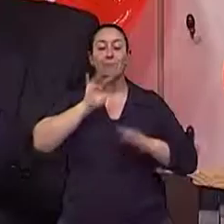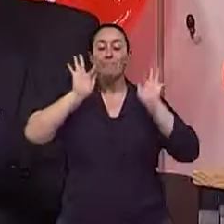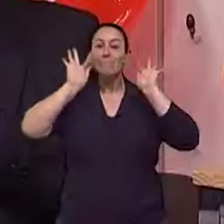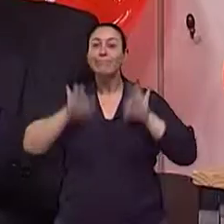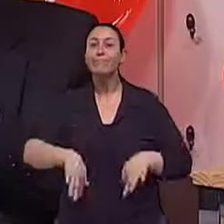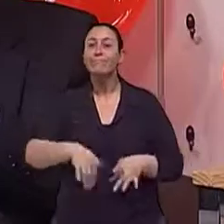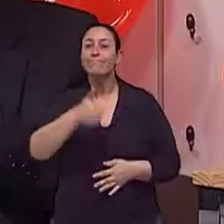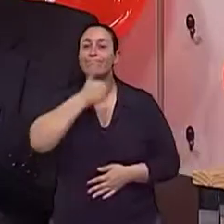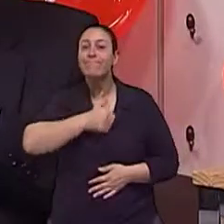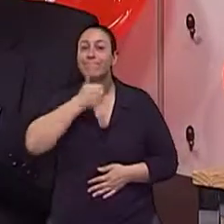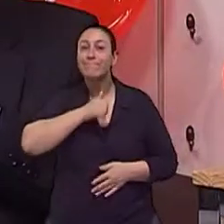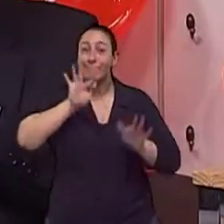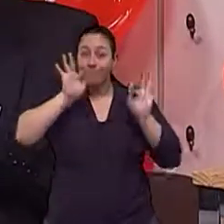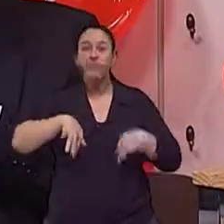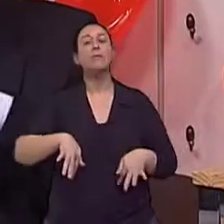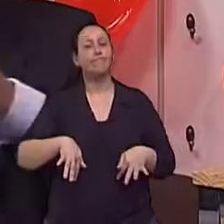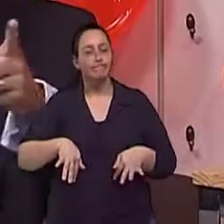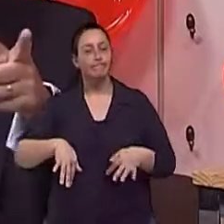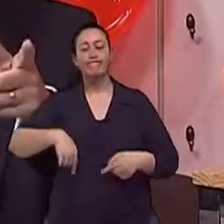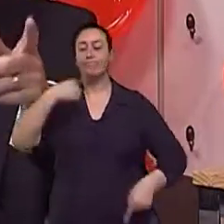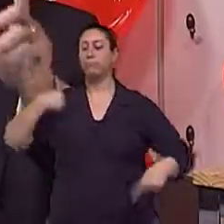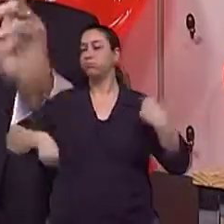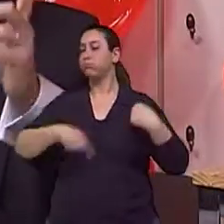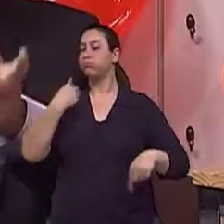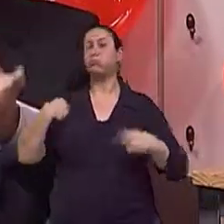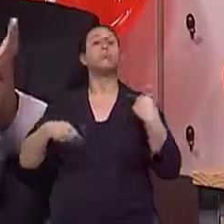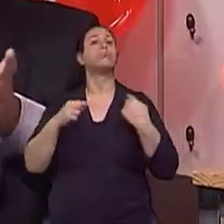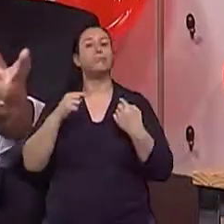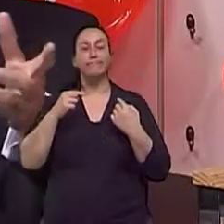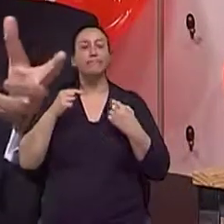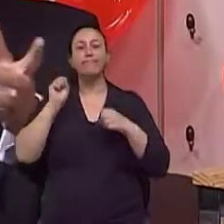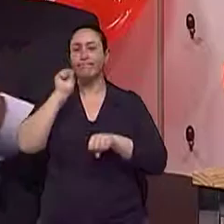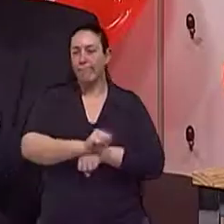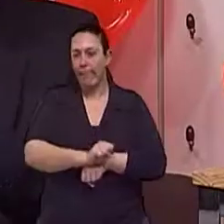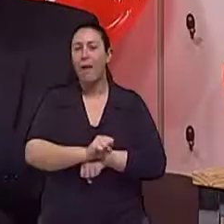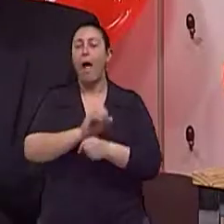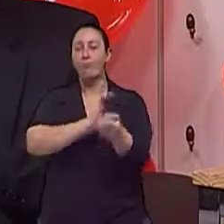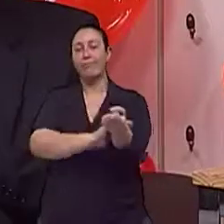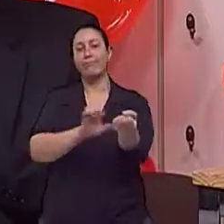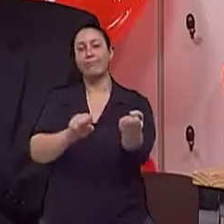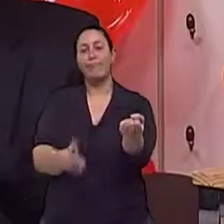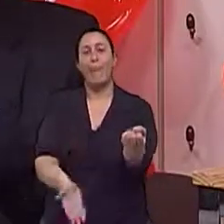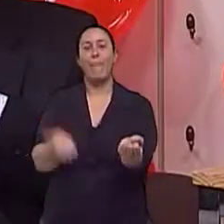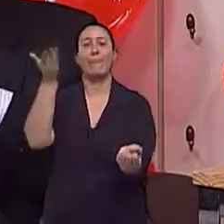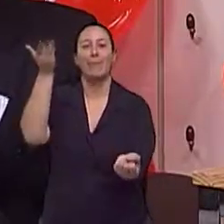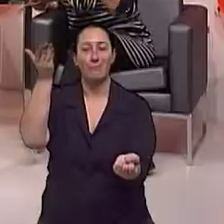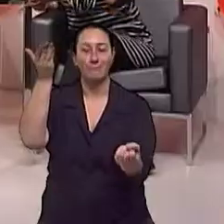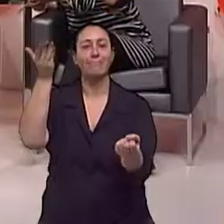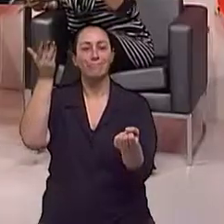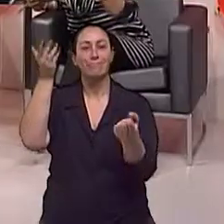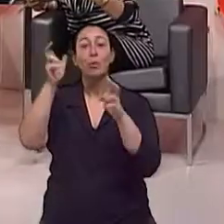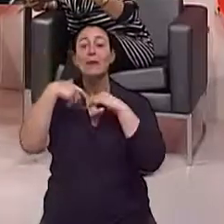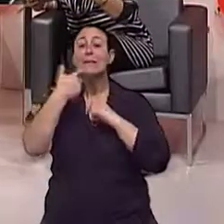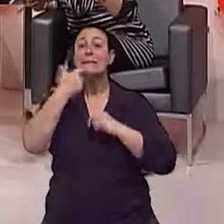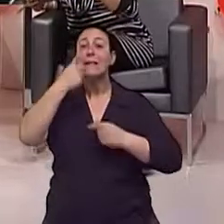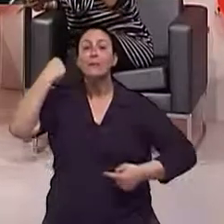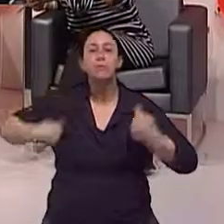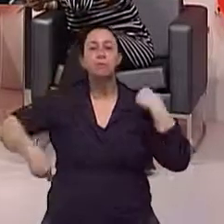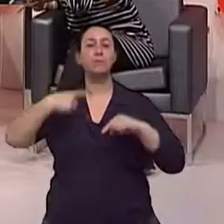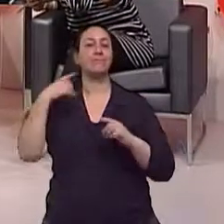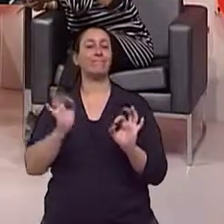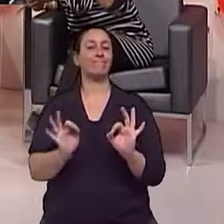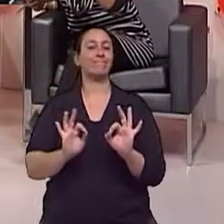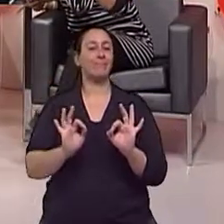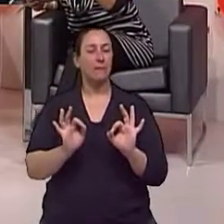após os 70 anos é mais frequente em mulheres porque existem mais mulheres vivas Ah porque nós vivemos muito mais que os homens